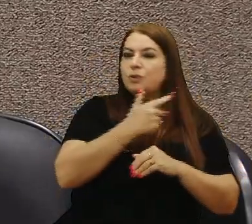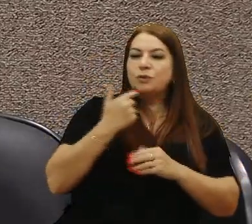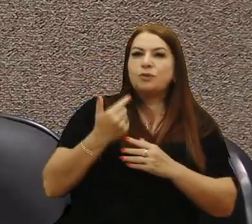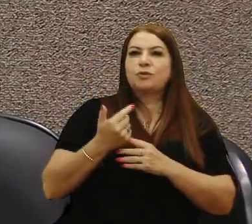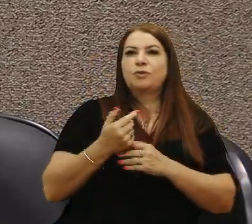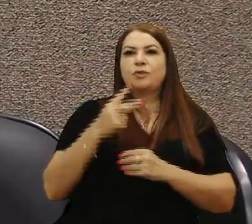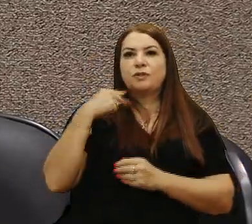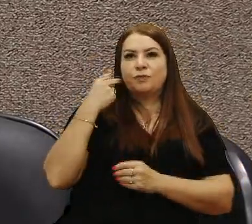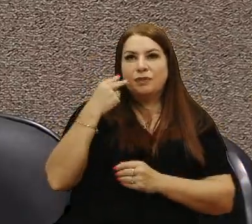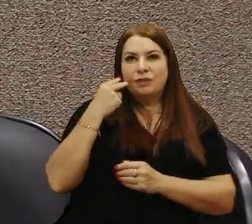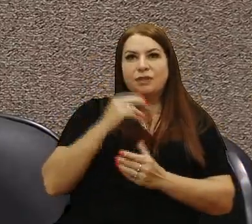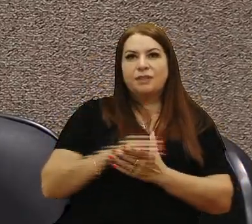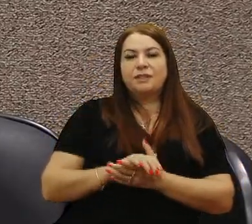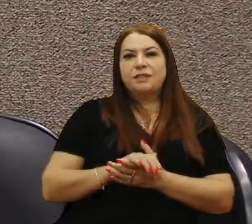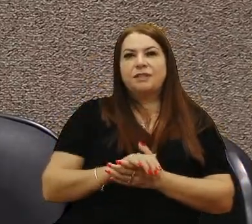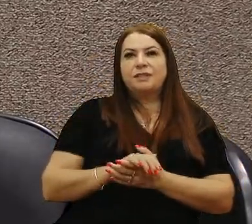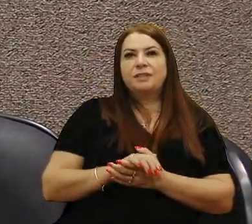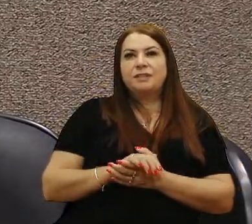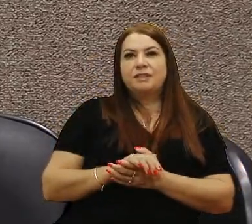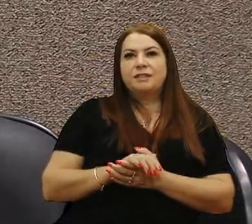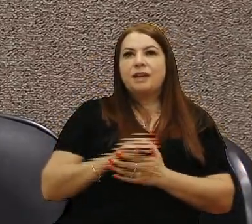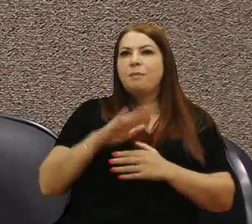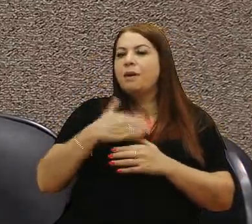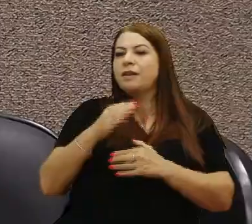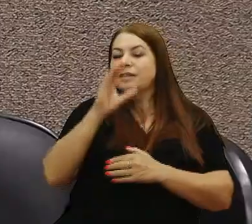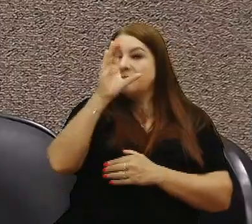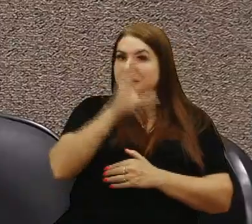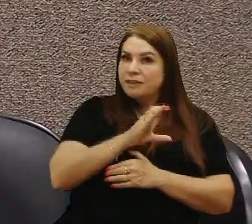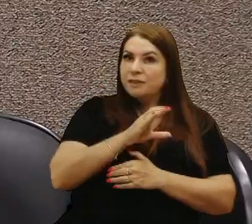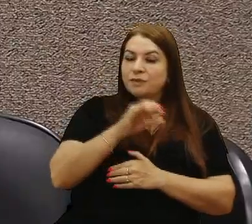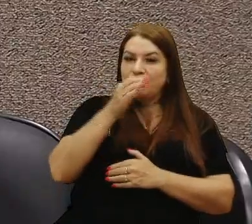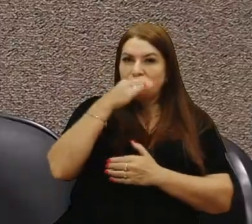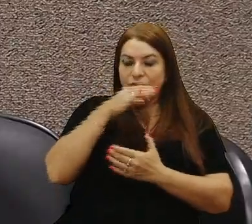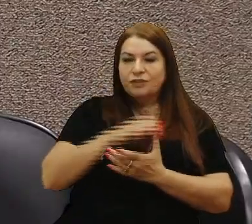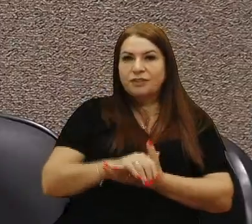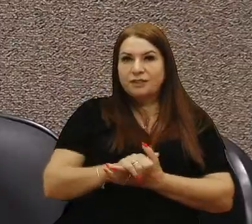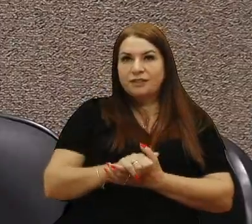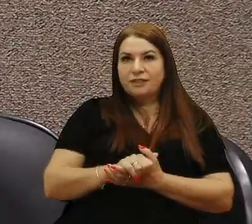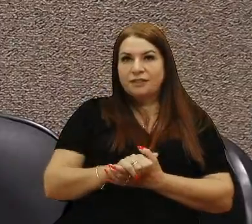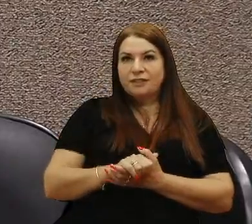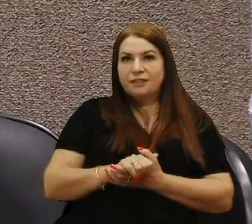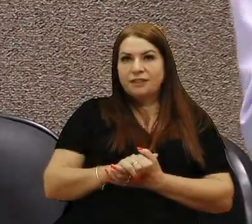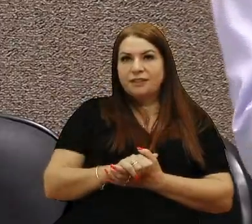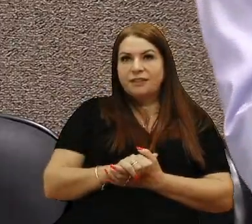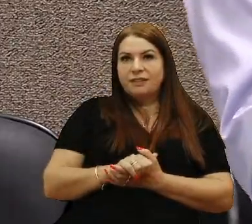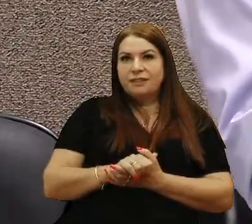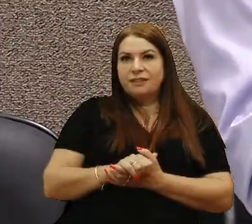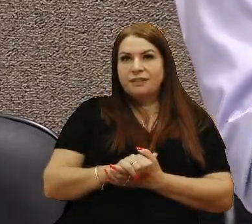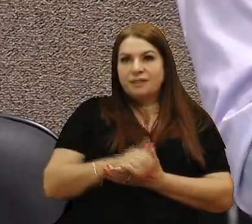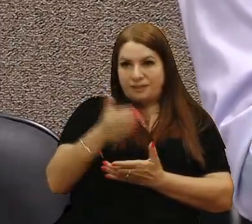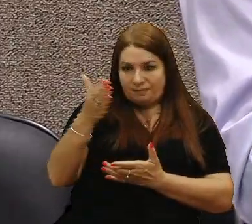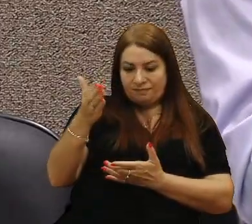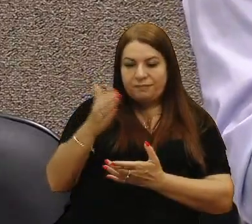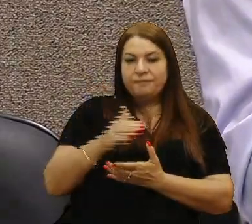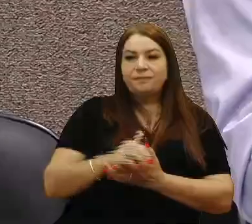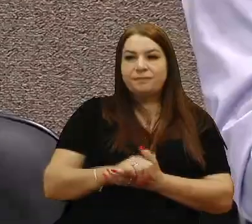os vereadores e demais cidadãos de Caxias do Sul. Sua